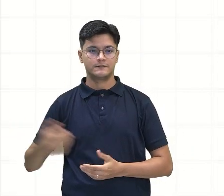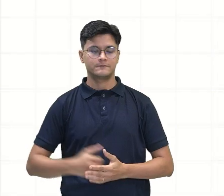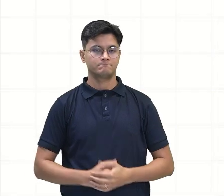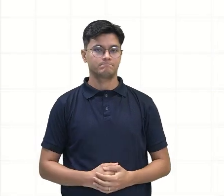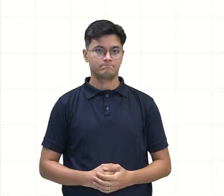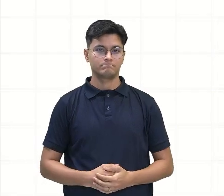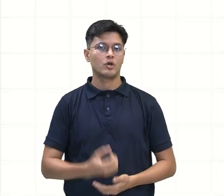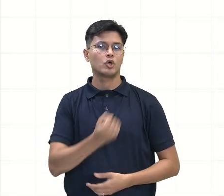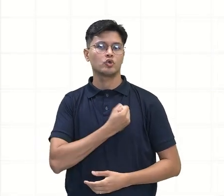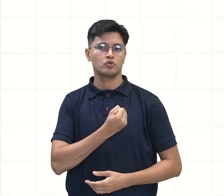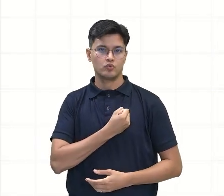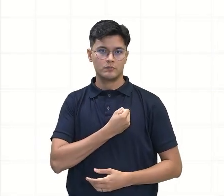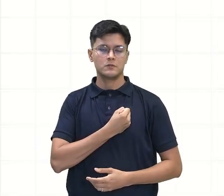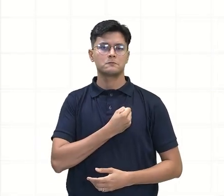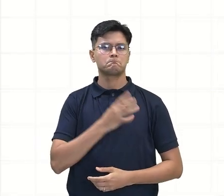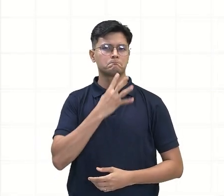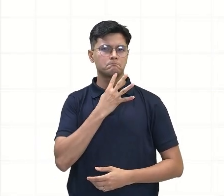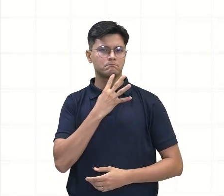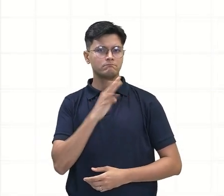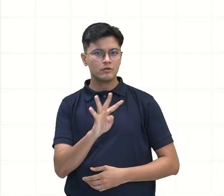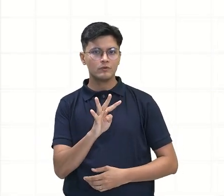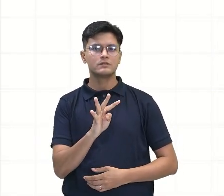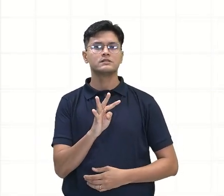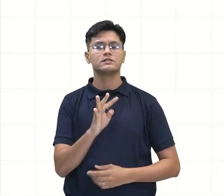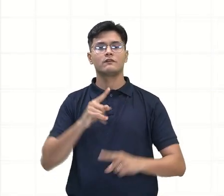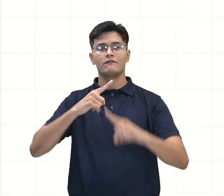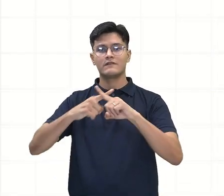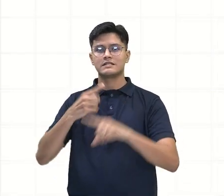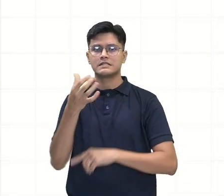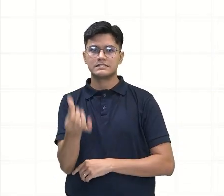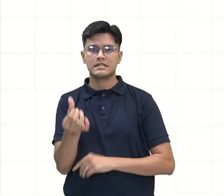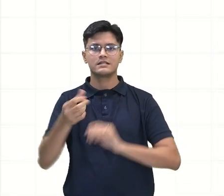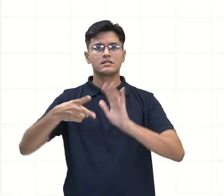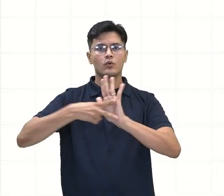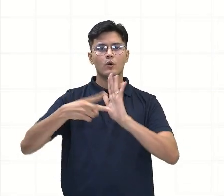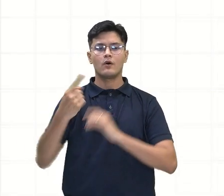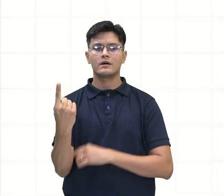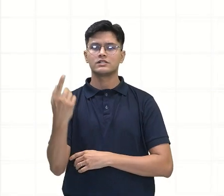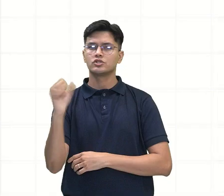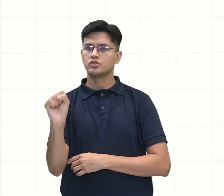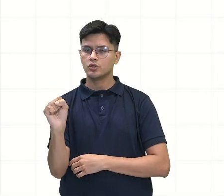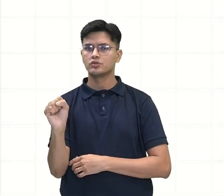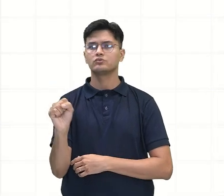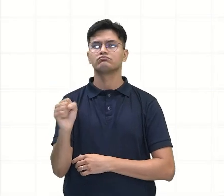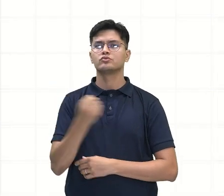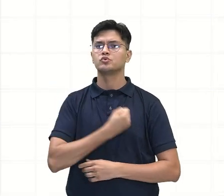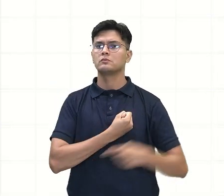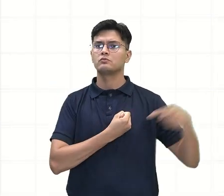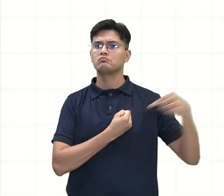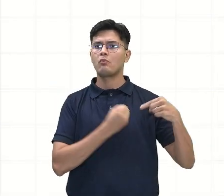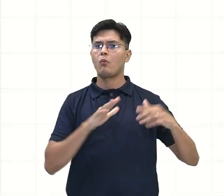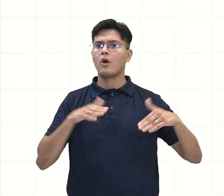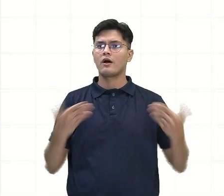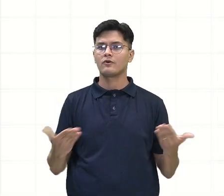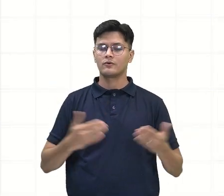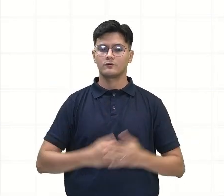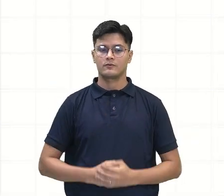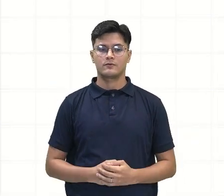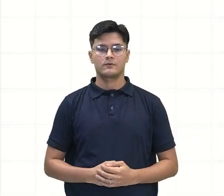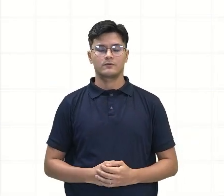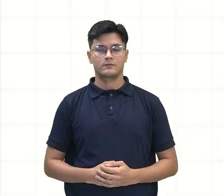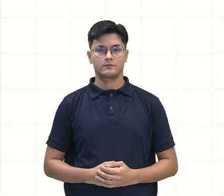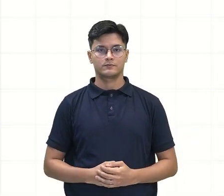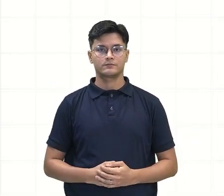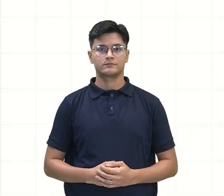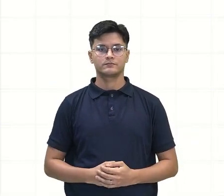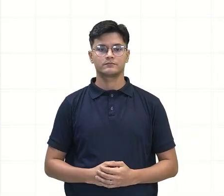igual a 18? Nós temos o 3, porque 6 vezes 3, 18, e 18 menos 18 é igual a 0. Então, aqui nós temos o